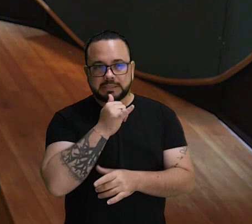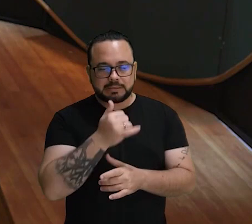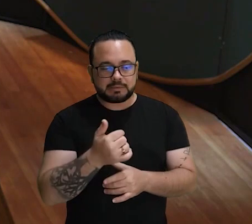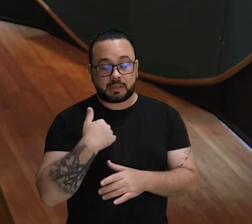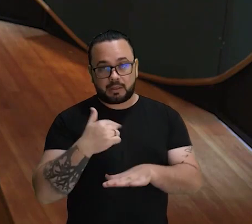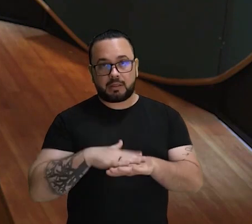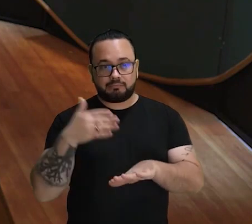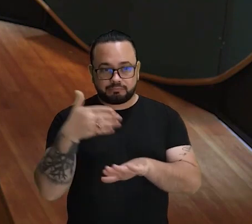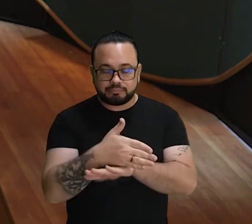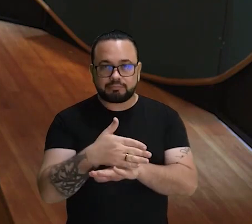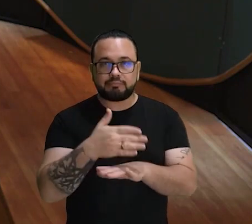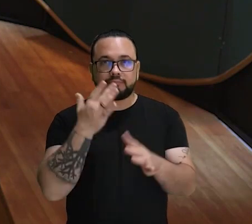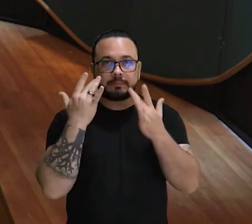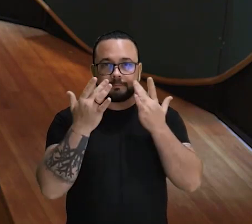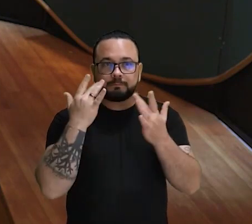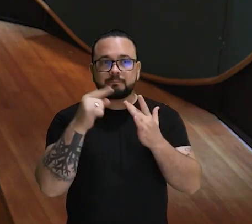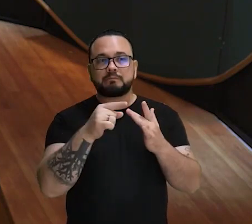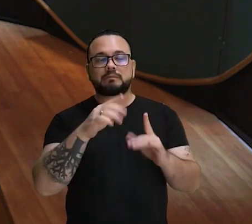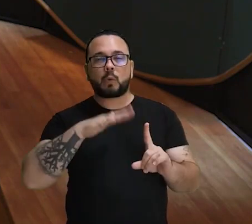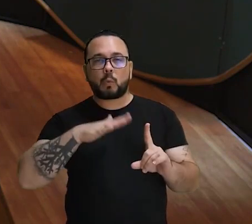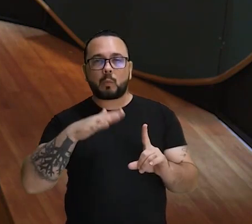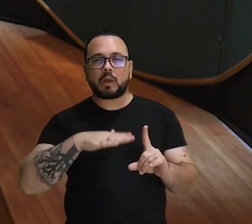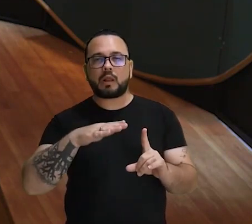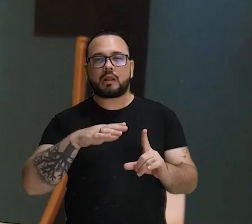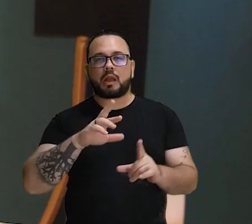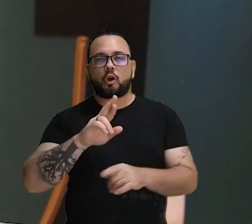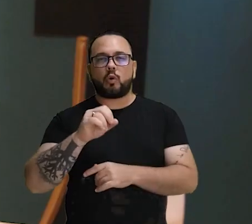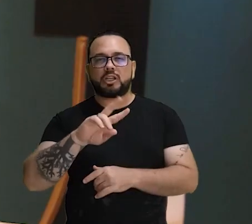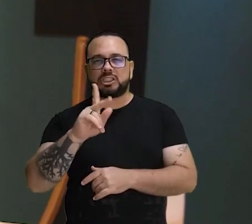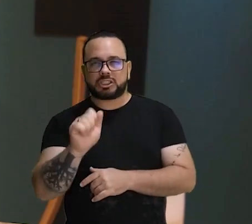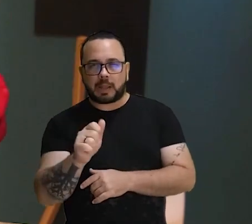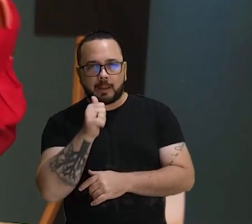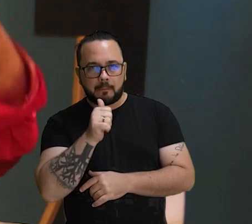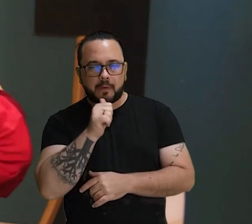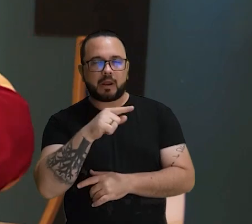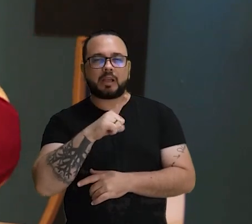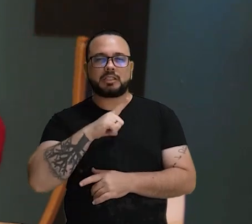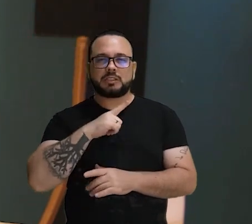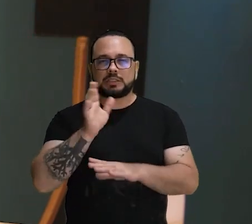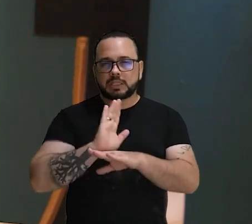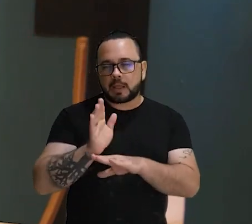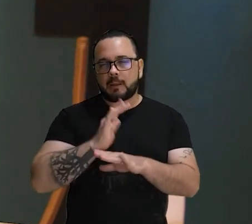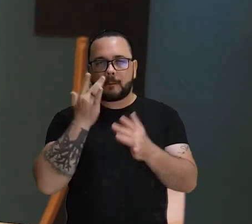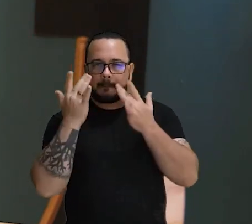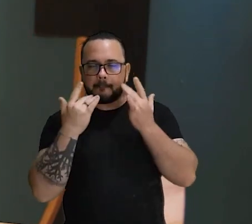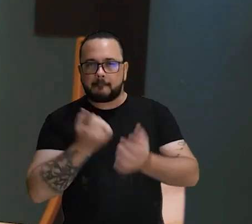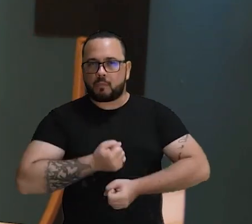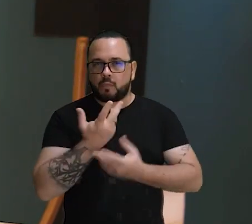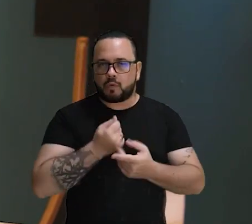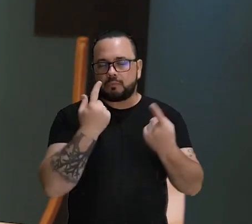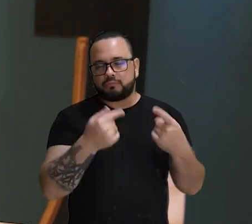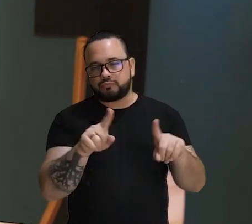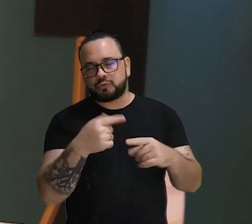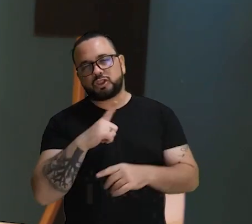exemplo, o espetáculo que me fez entrar no circo era um espetáculo em homenagem a Glauber Rocha, né? Então tinha cinema, poesia, música, tinha tudo ali. Então,